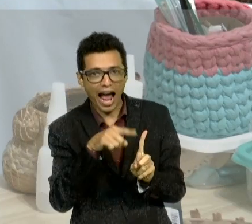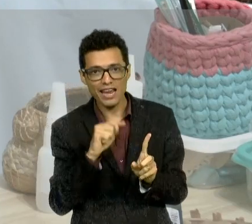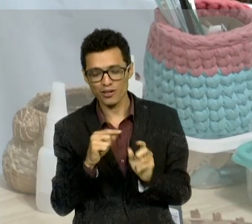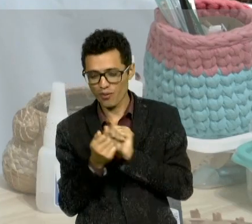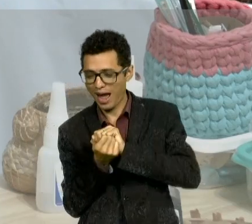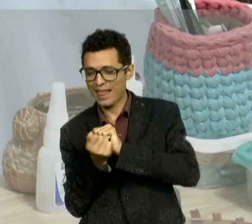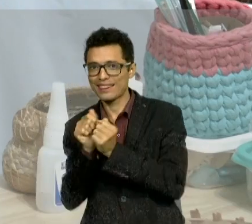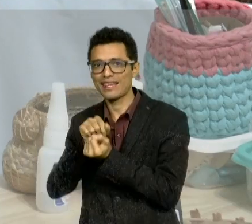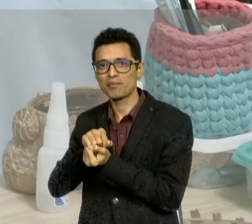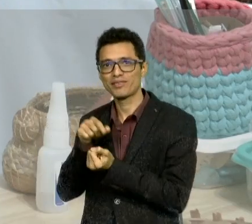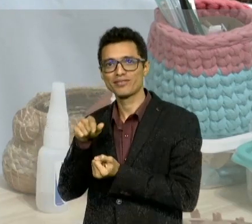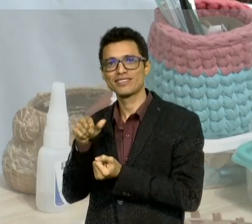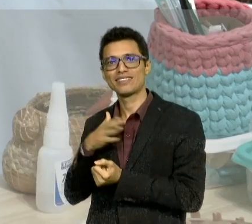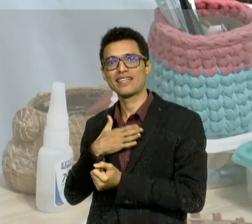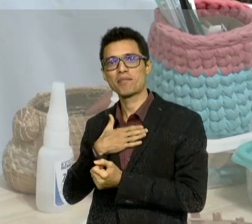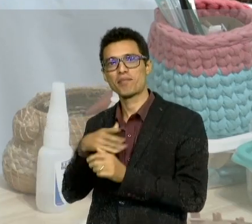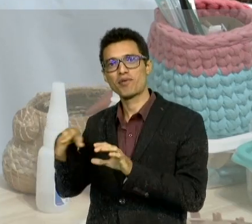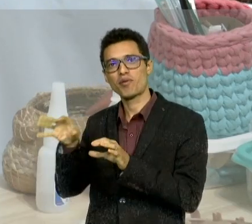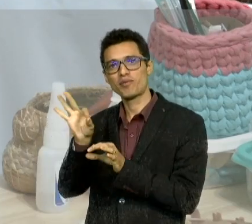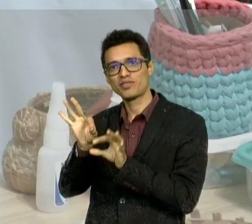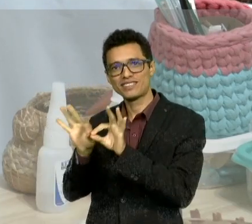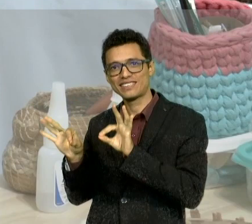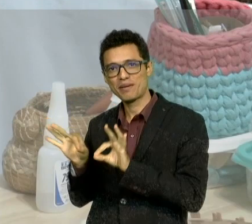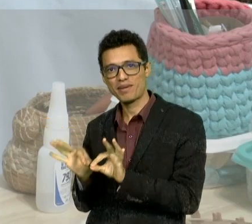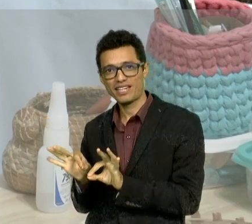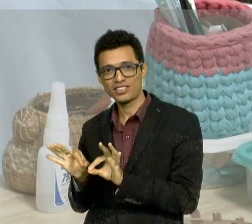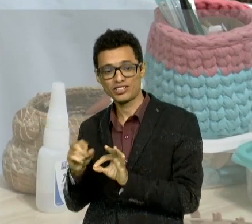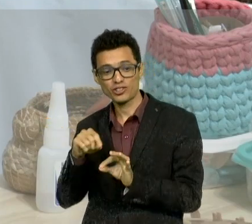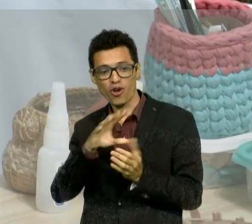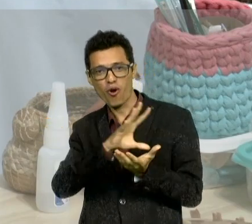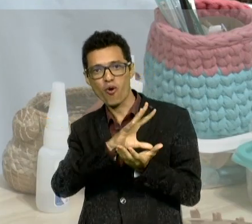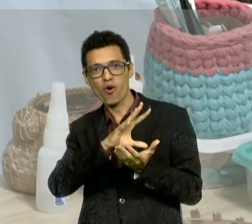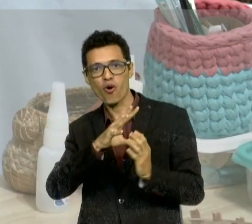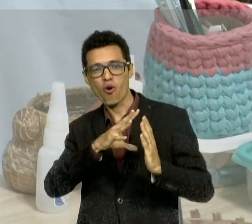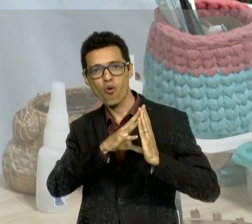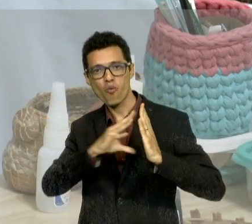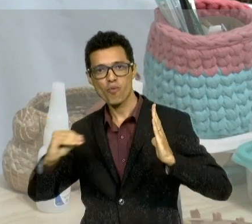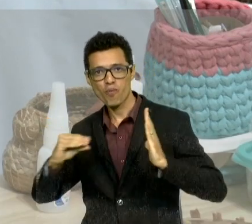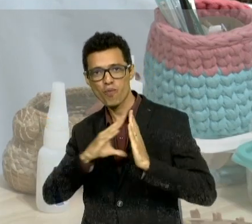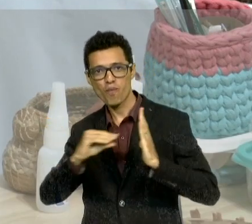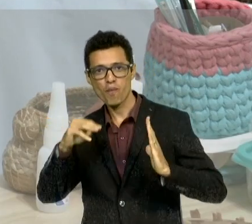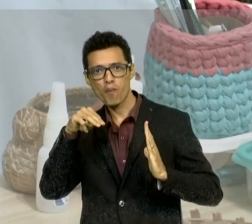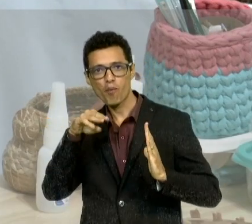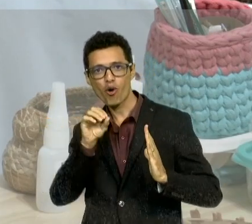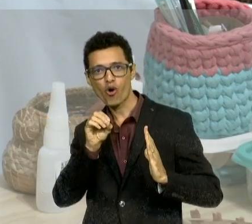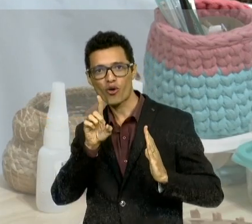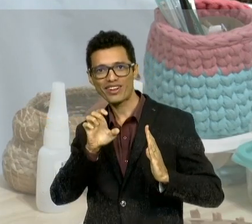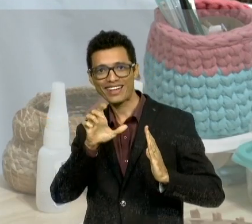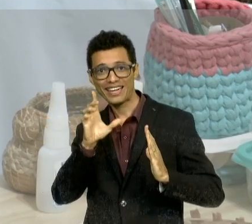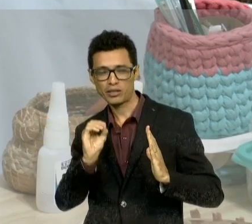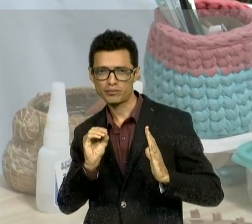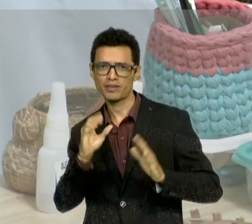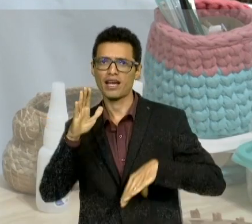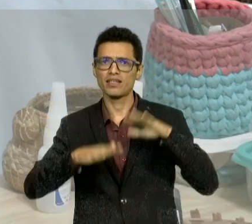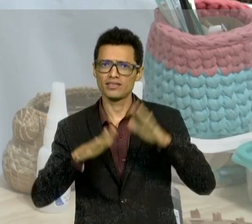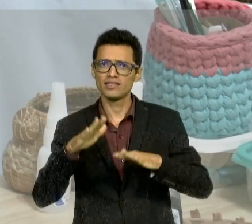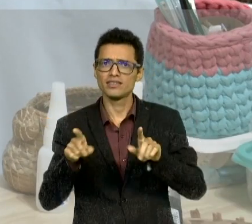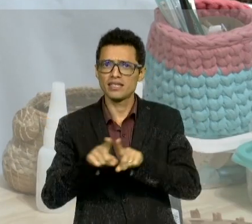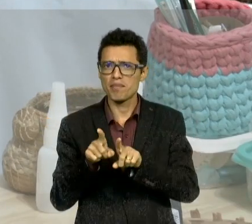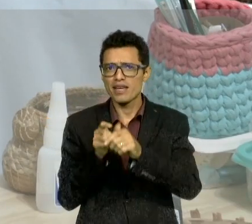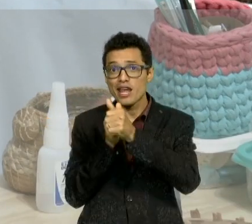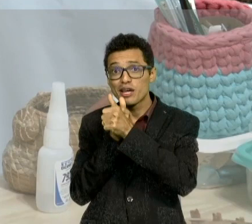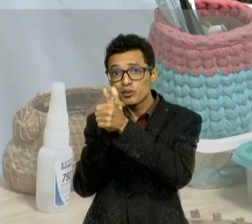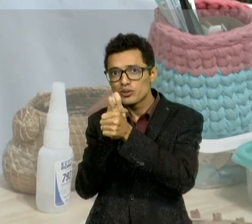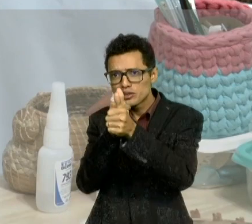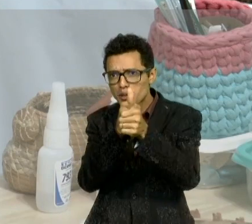produto industrializado, mas eu pego o modelo ou então eu sigo pessoas que são altamente